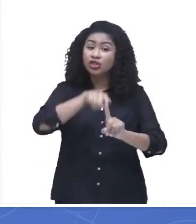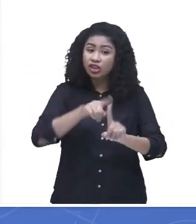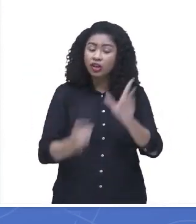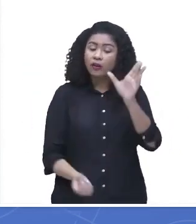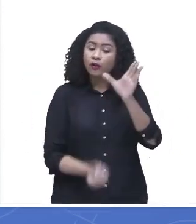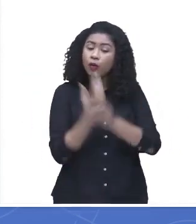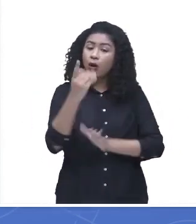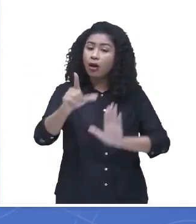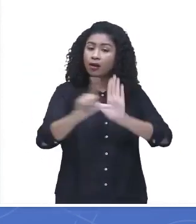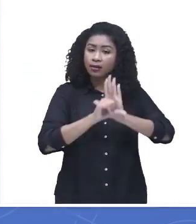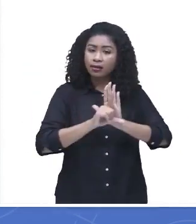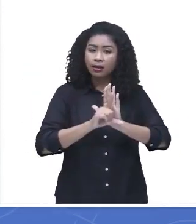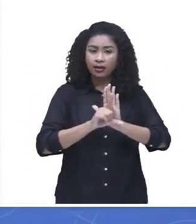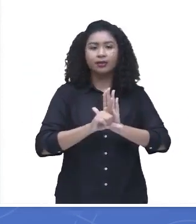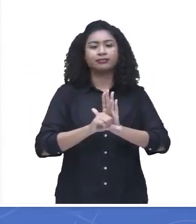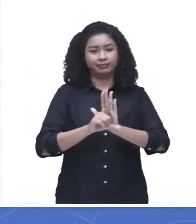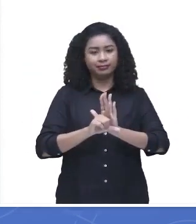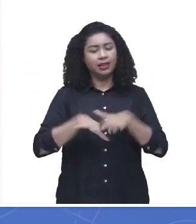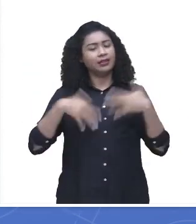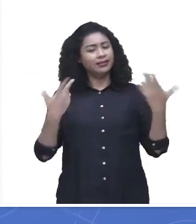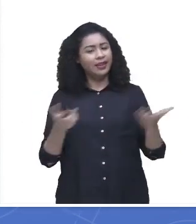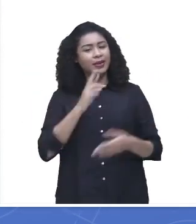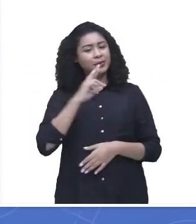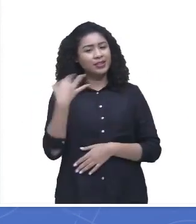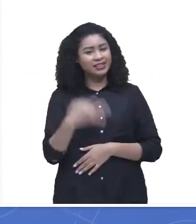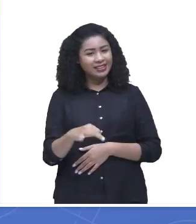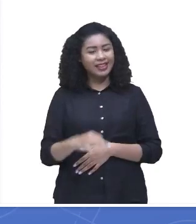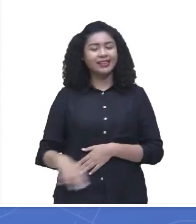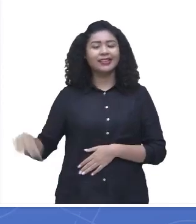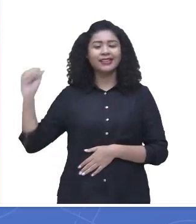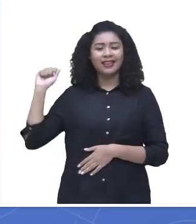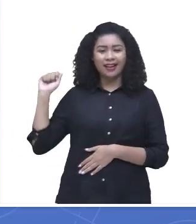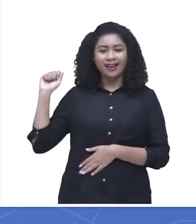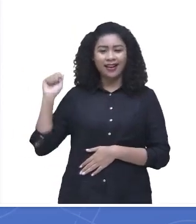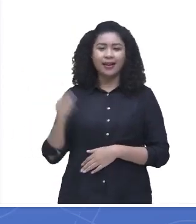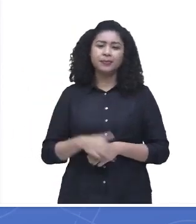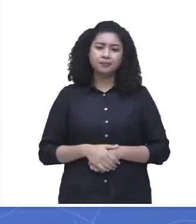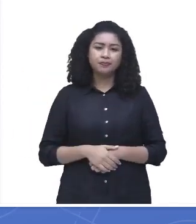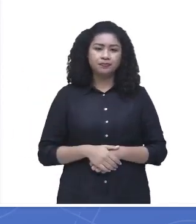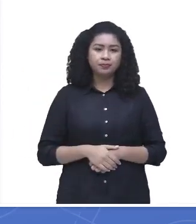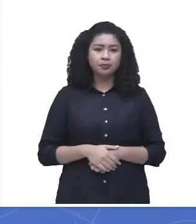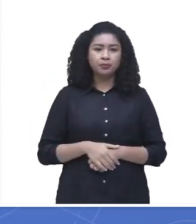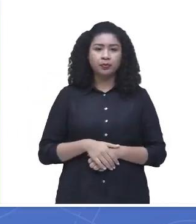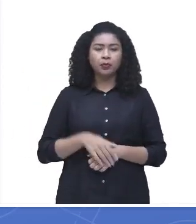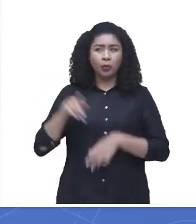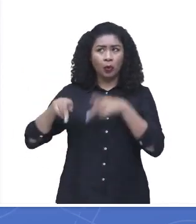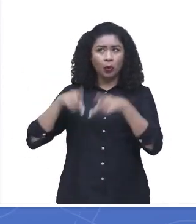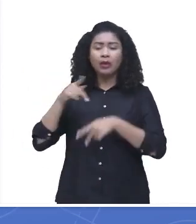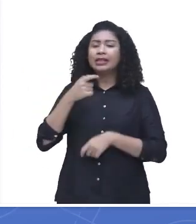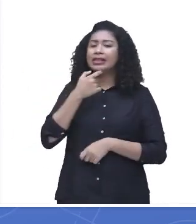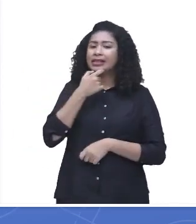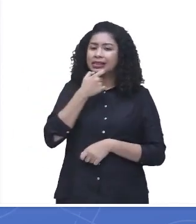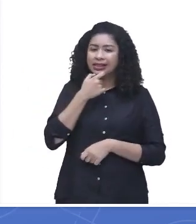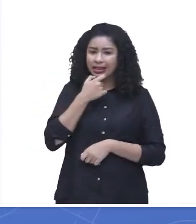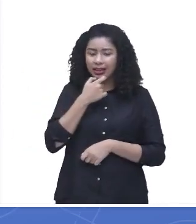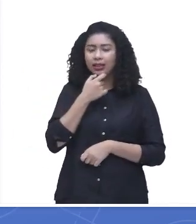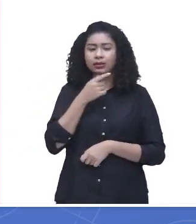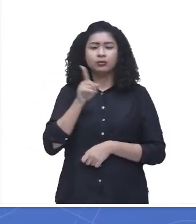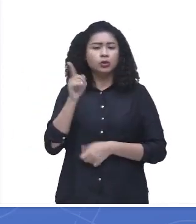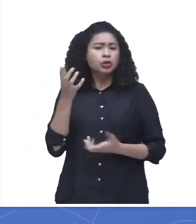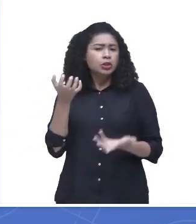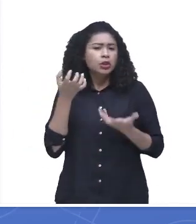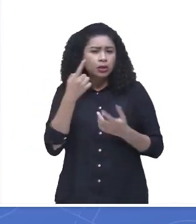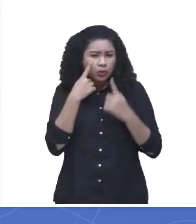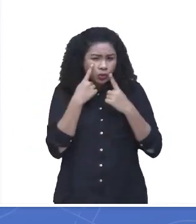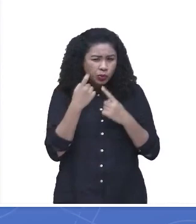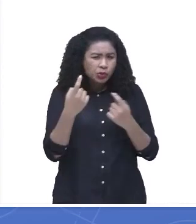leis, tudo bem? Então, a alternativa correta, a letra A, olha aí. O interesse inglês no controle do comércio da colônia americana